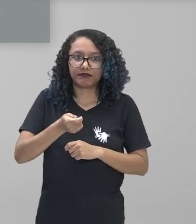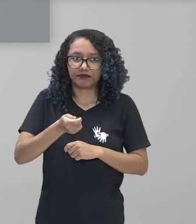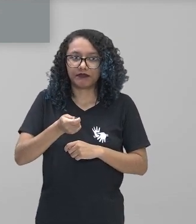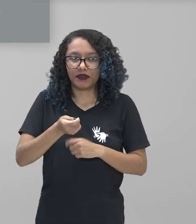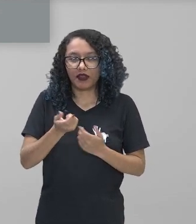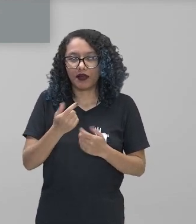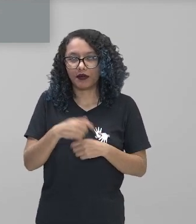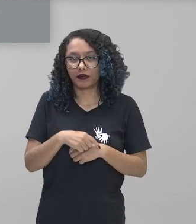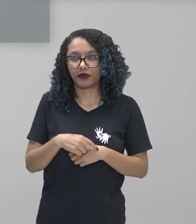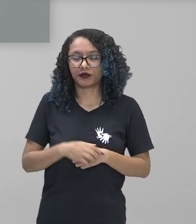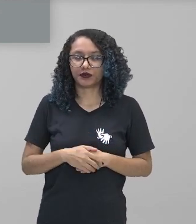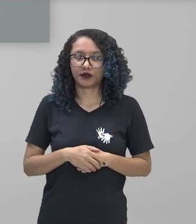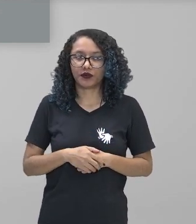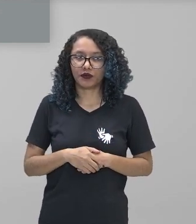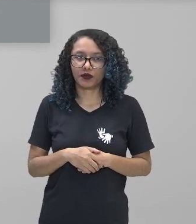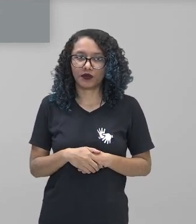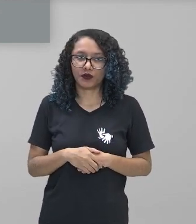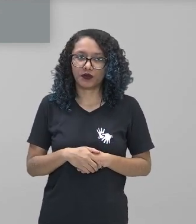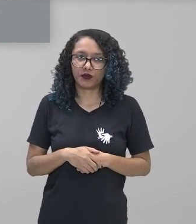bate, quando